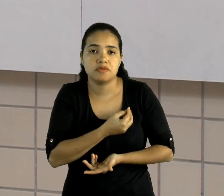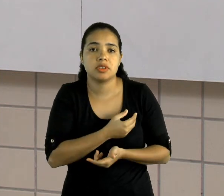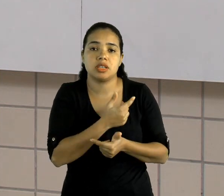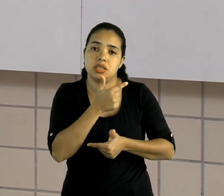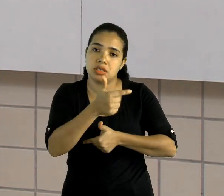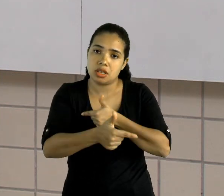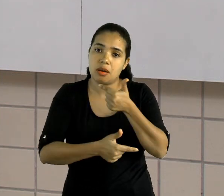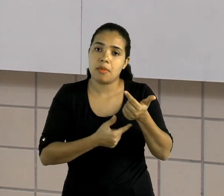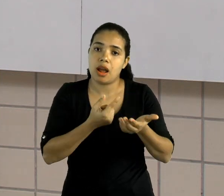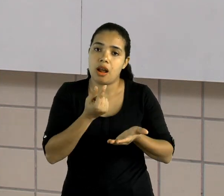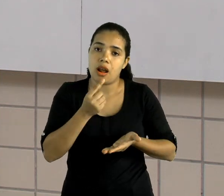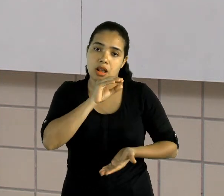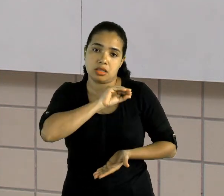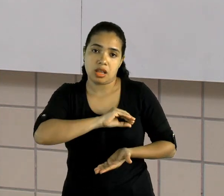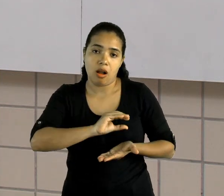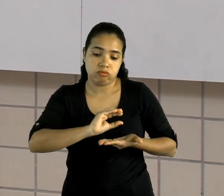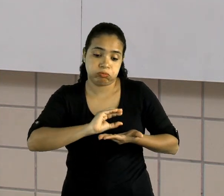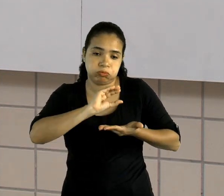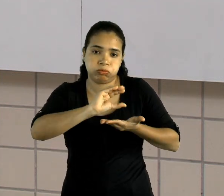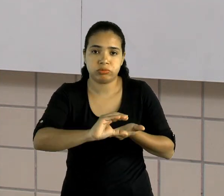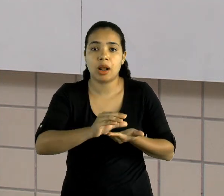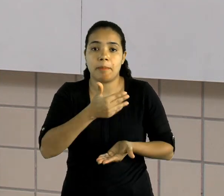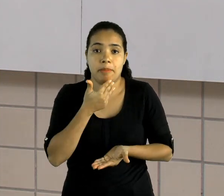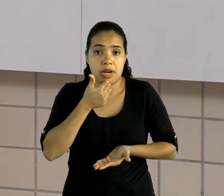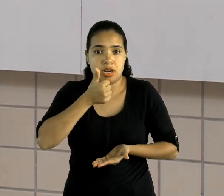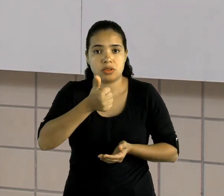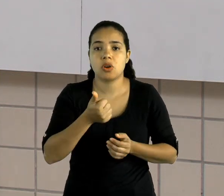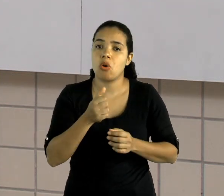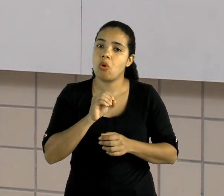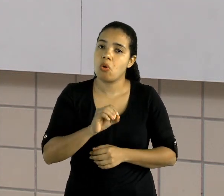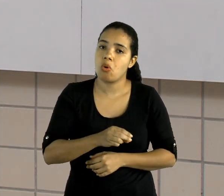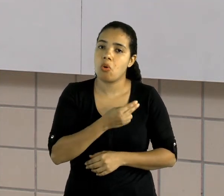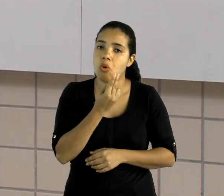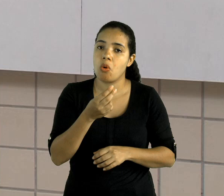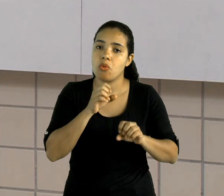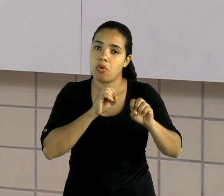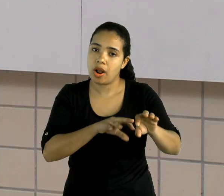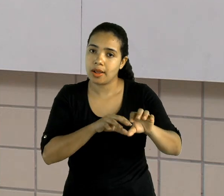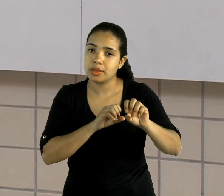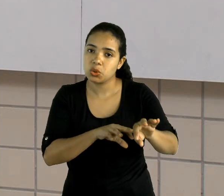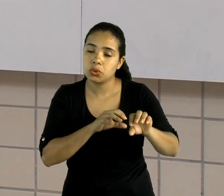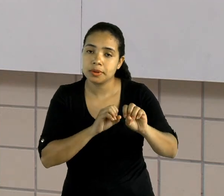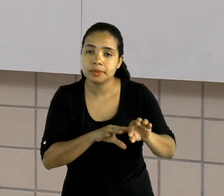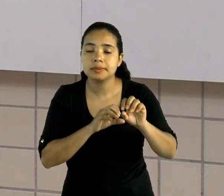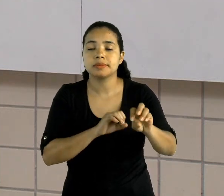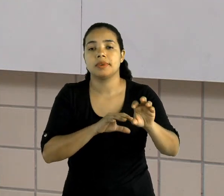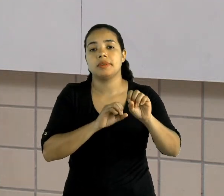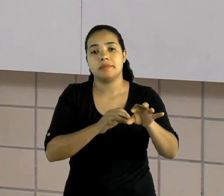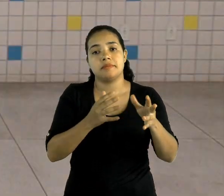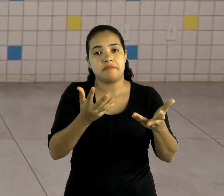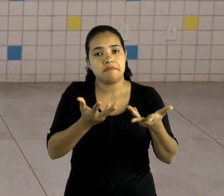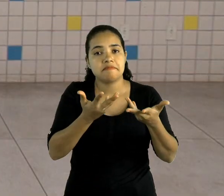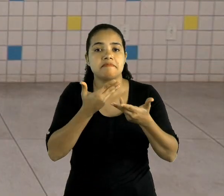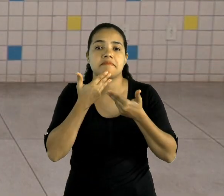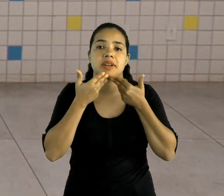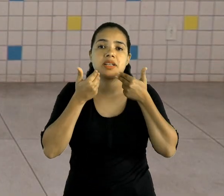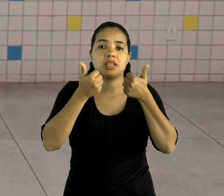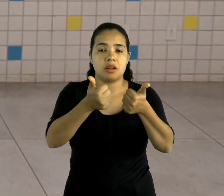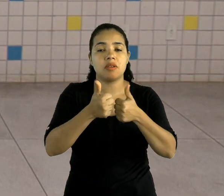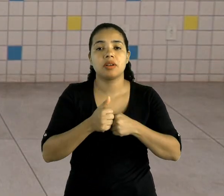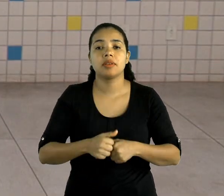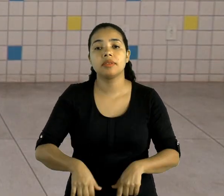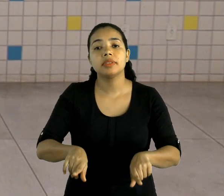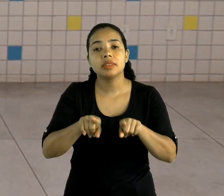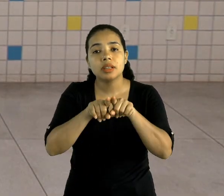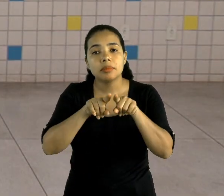que paguem melhor, de uma educação que eles considerem melhor. E as